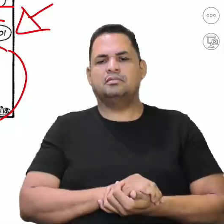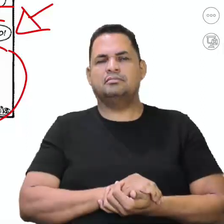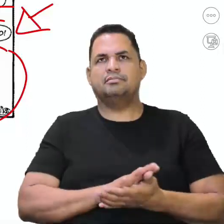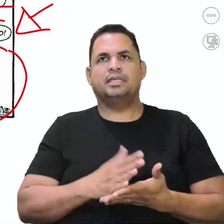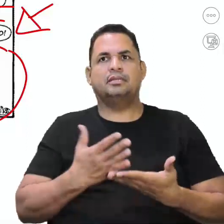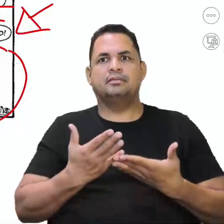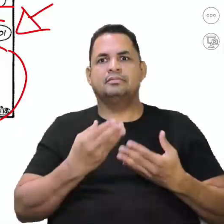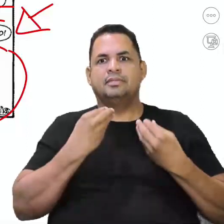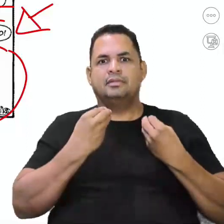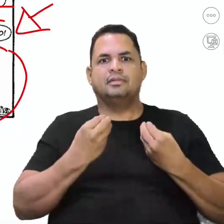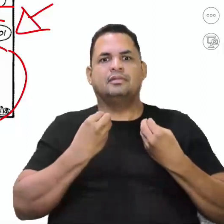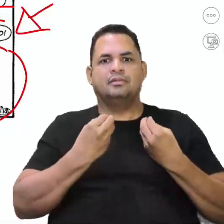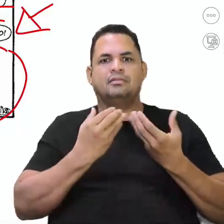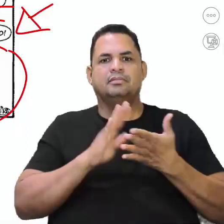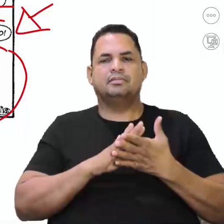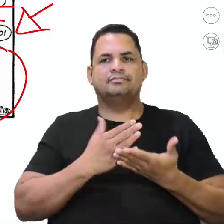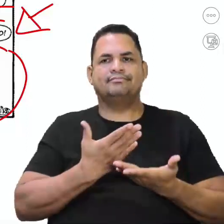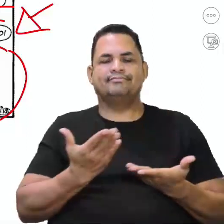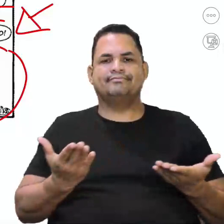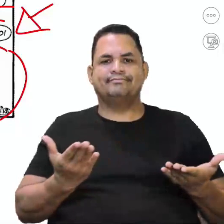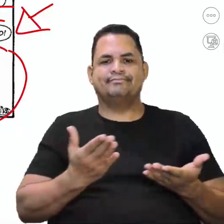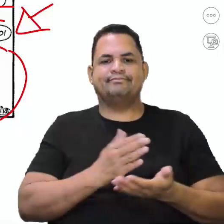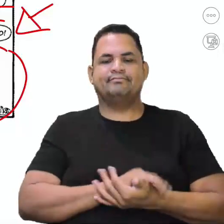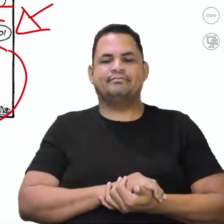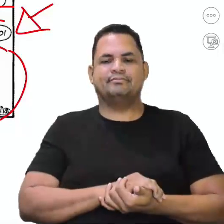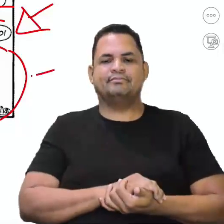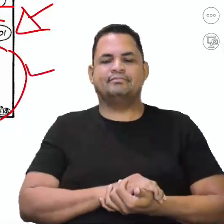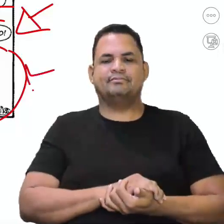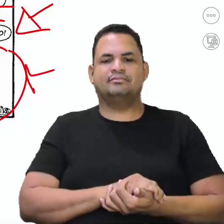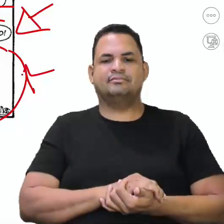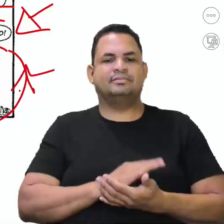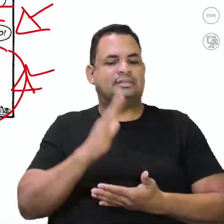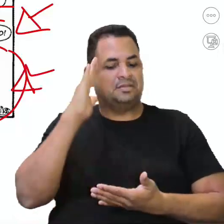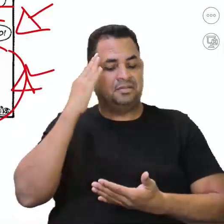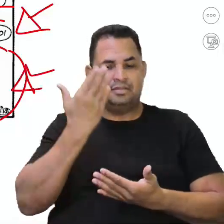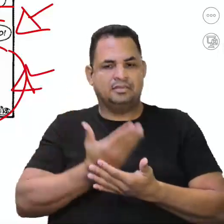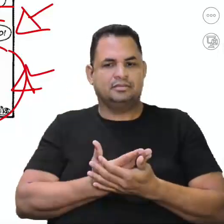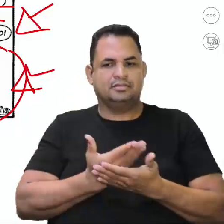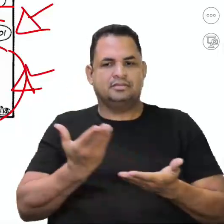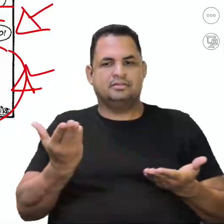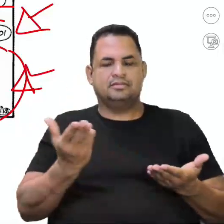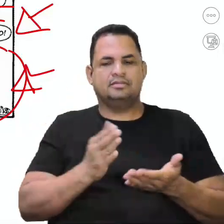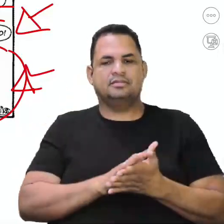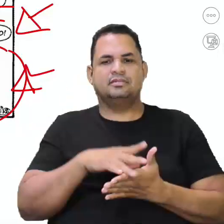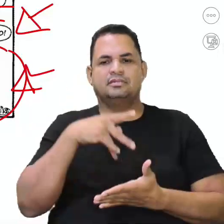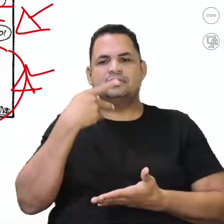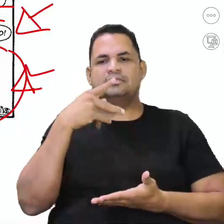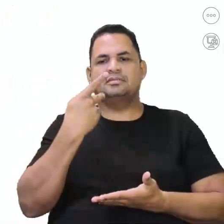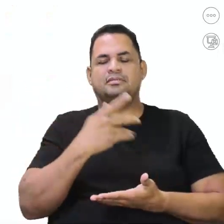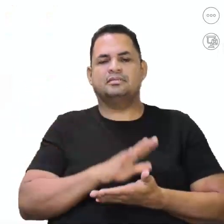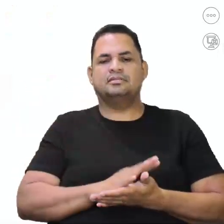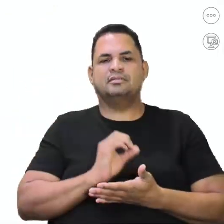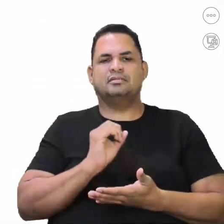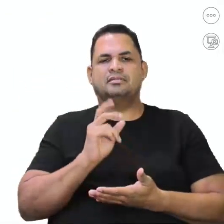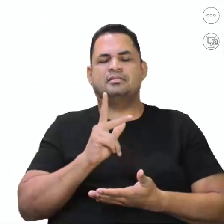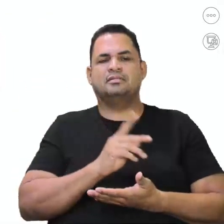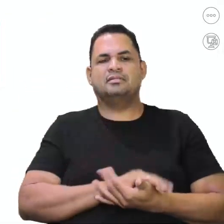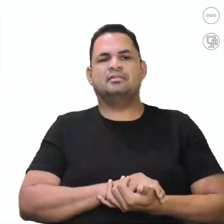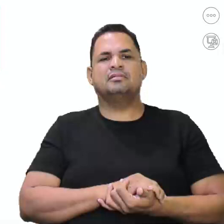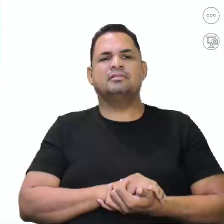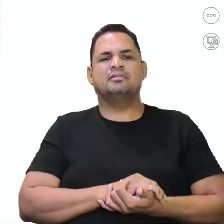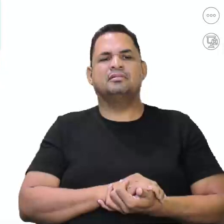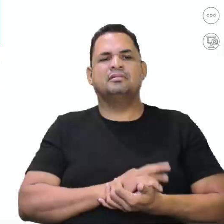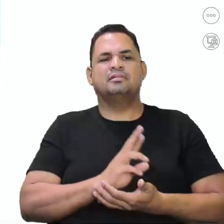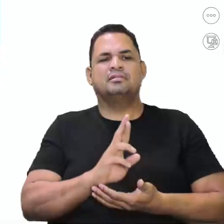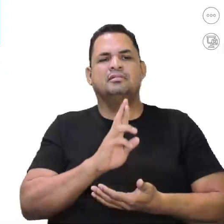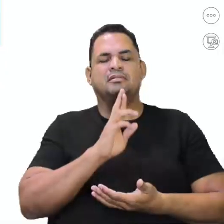meu Senhor, e vai embora deixando a Suzanita, ou seja, ela está incrédula com o que a Suzanita falou, alright? Então aqui